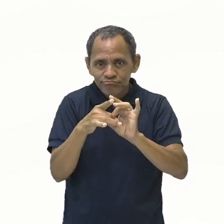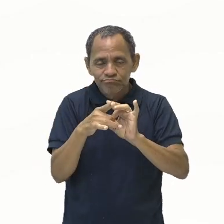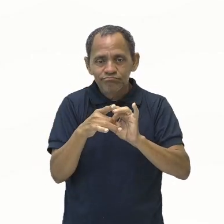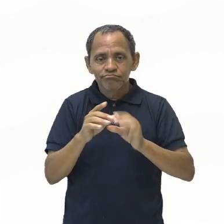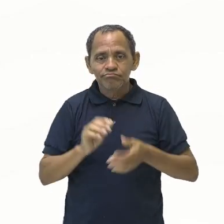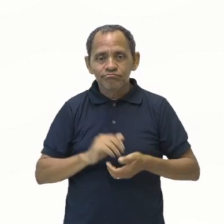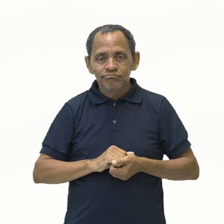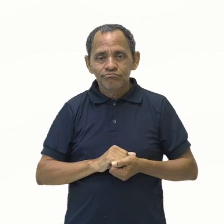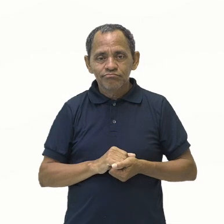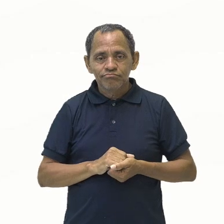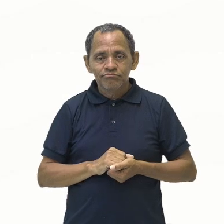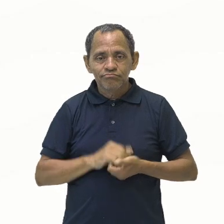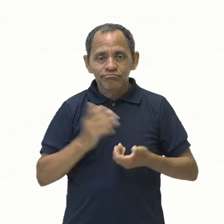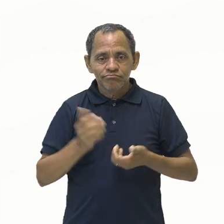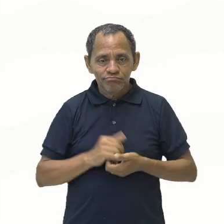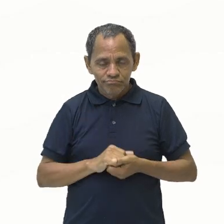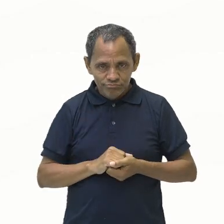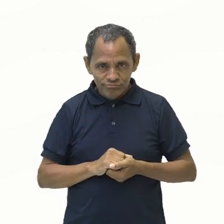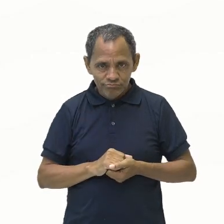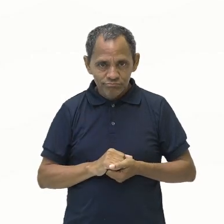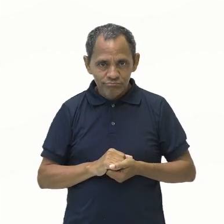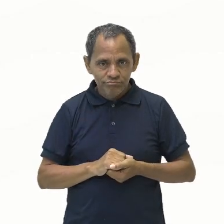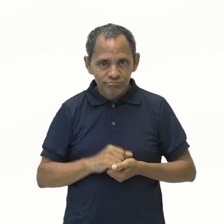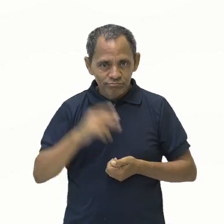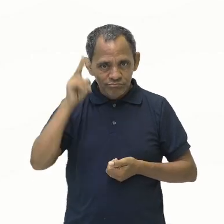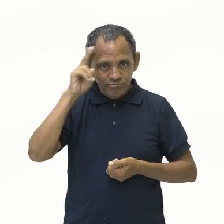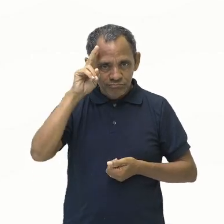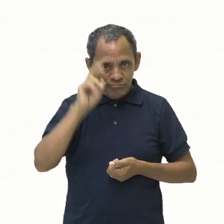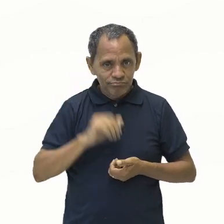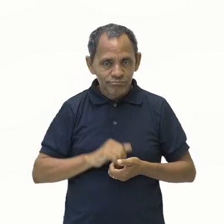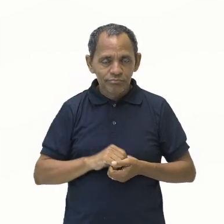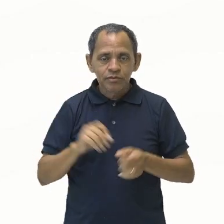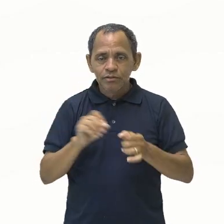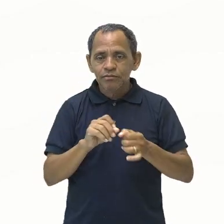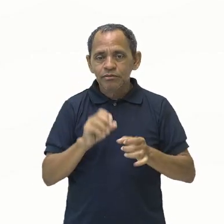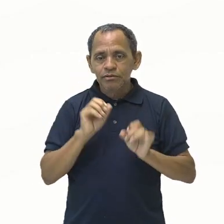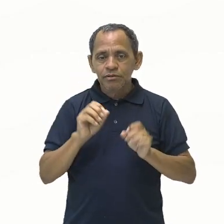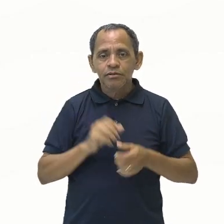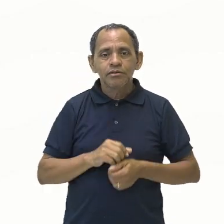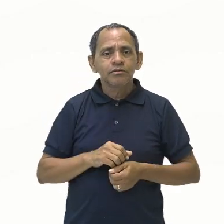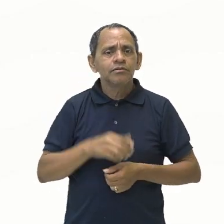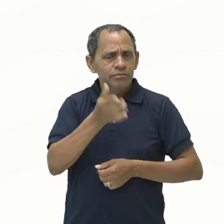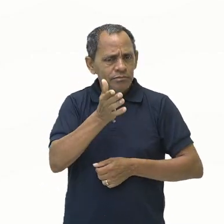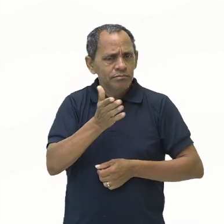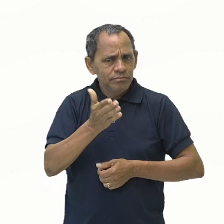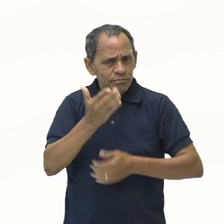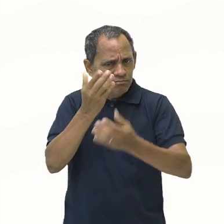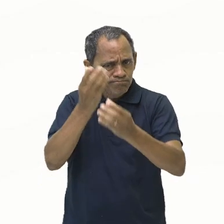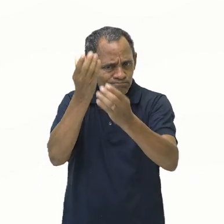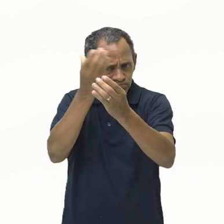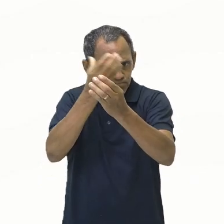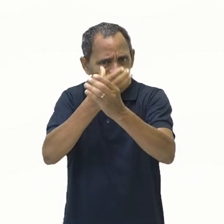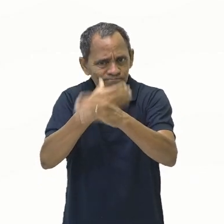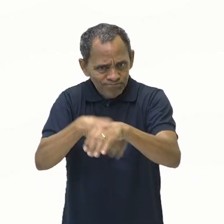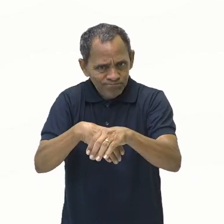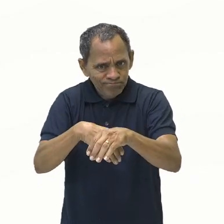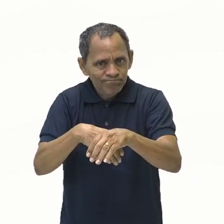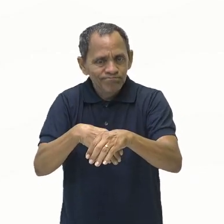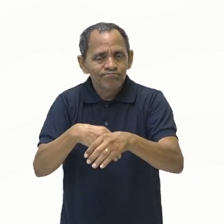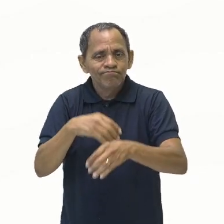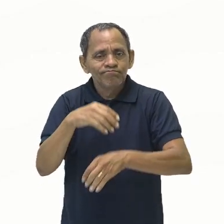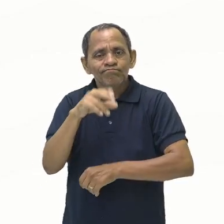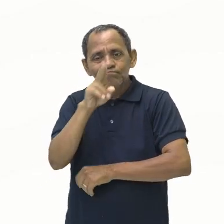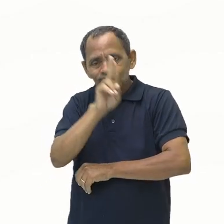tá? São ainda 4 ligações, não esquece disso. Isso já caiu em prova de vestibular, tá? Então quando ele